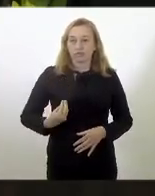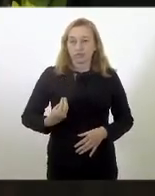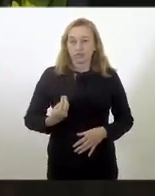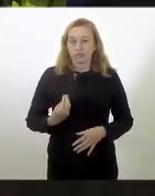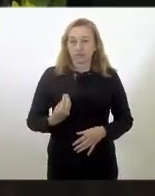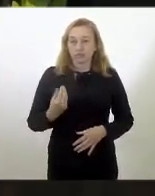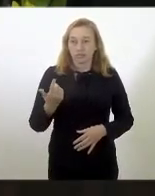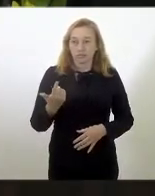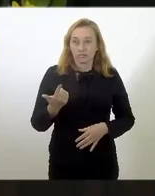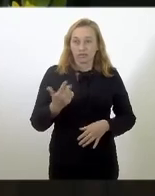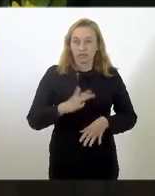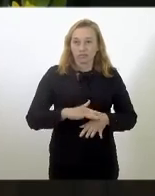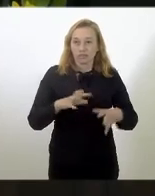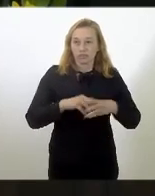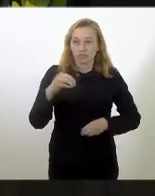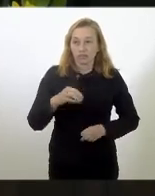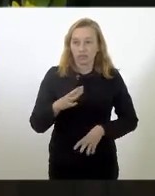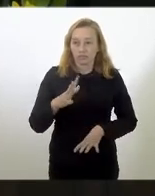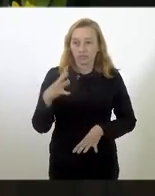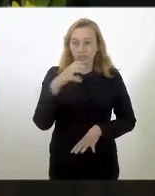Pela Comissão de Orçamento, deputado